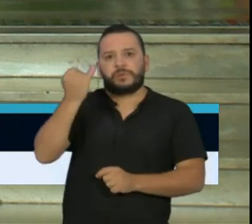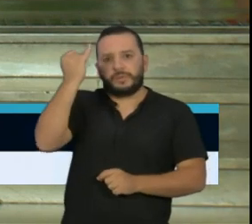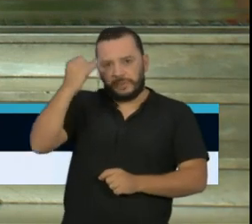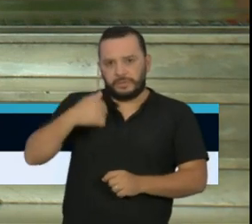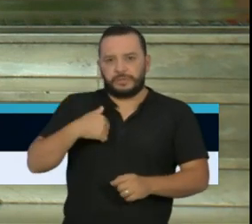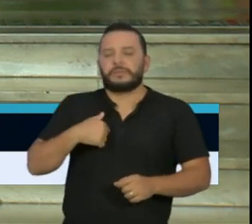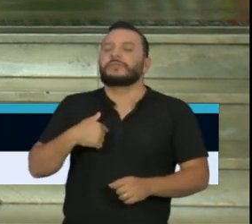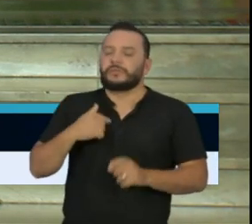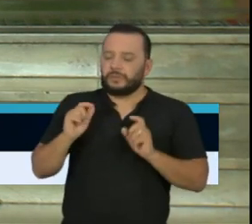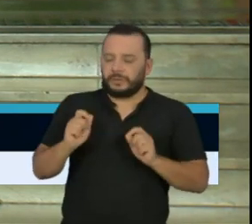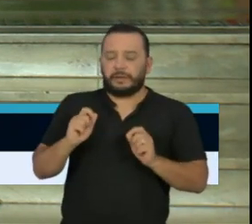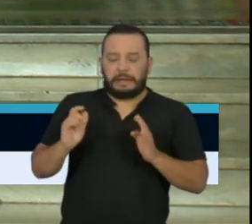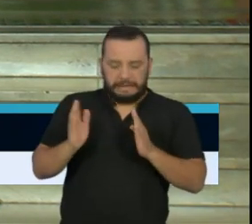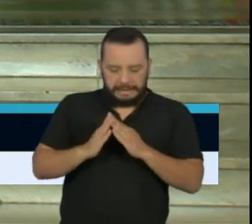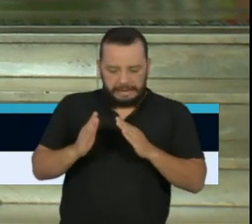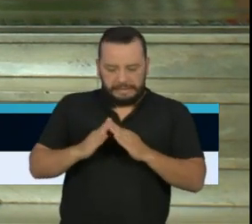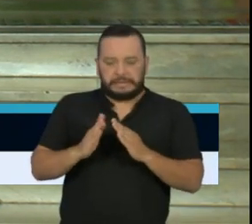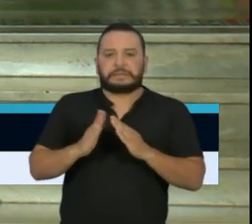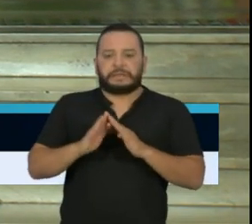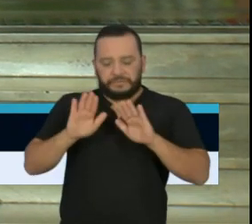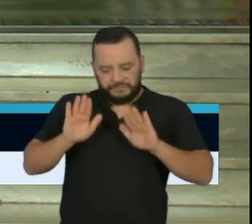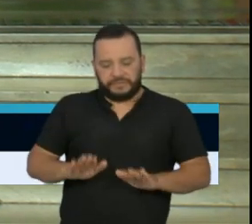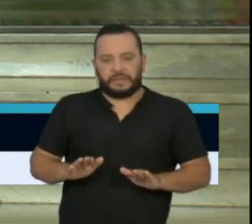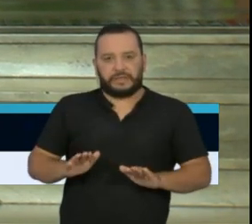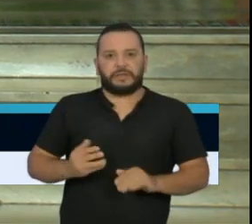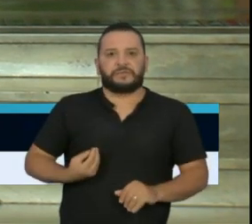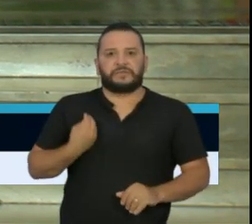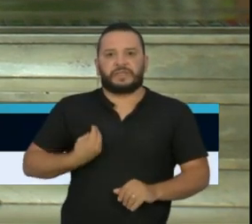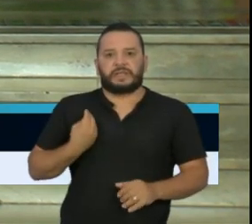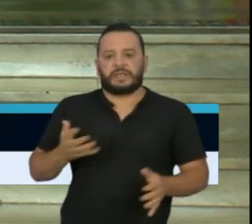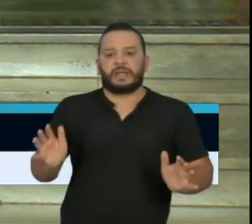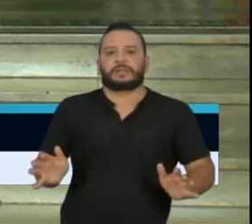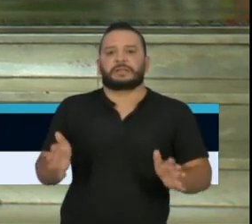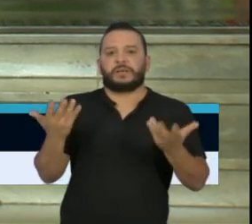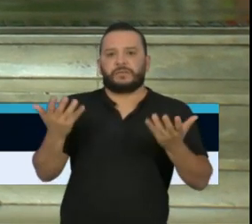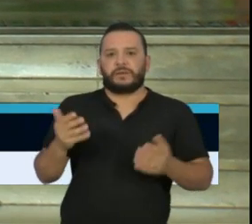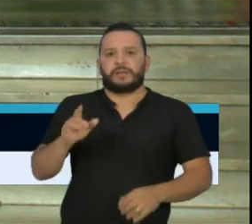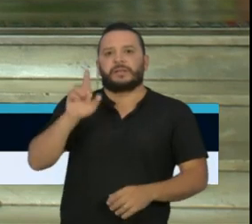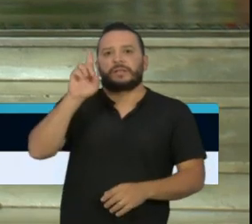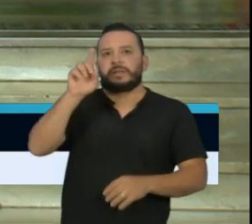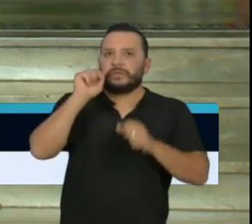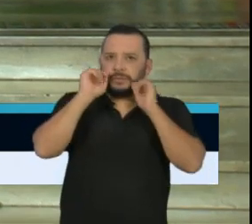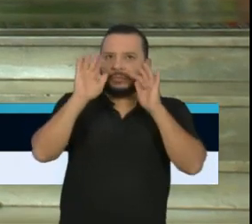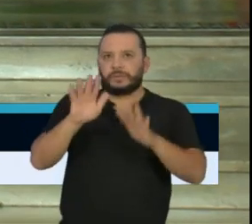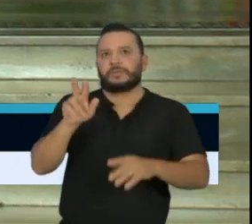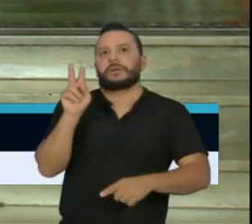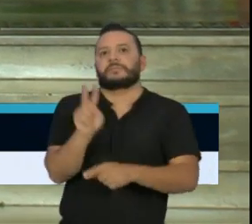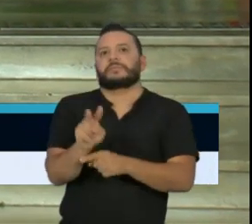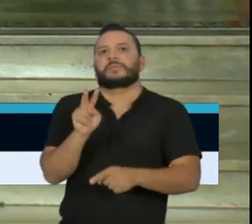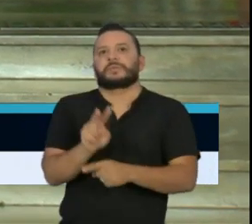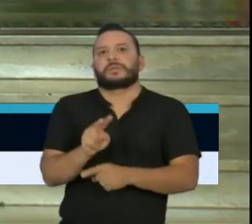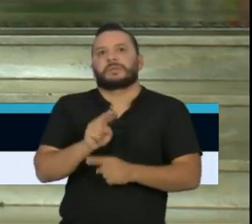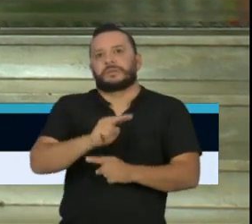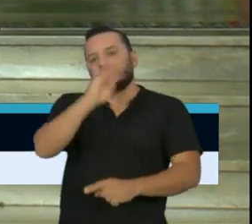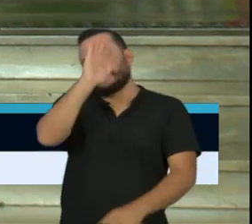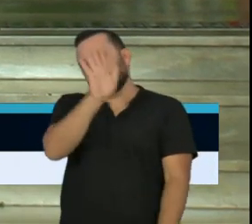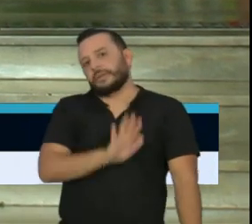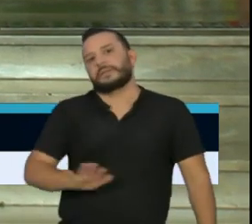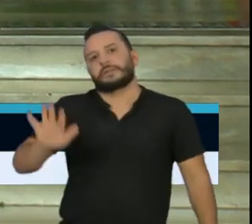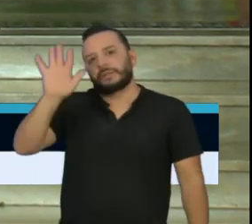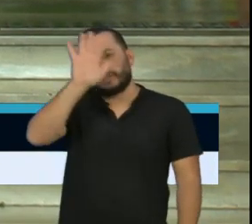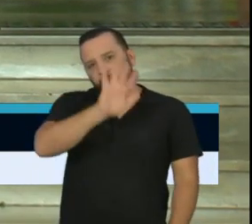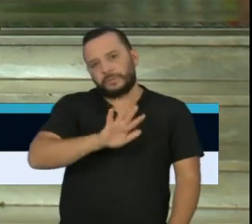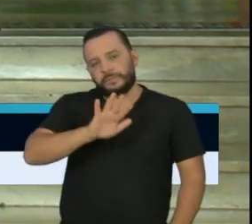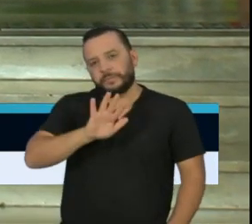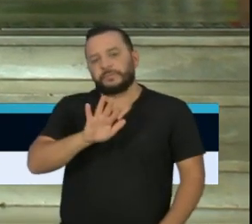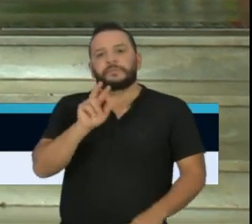desse gesto para salvarem vidas. E que Deus abençoe e proteja o Brasil. E